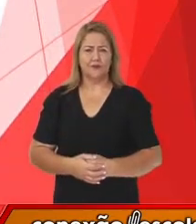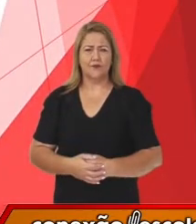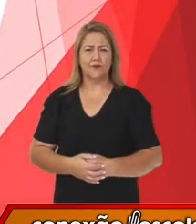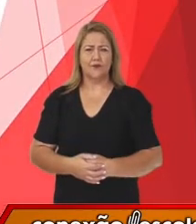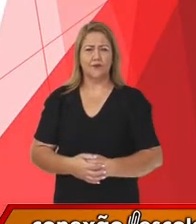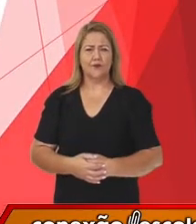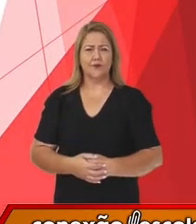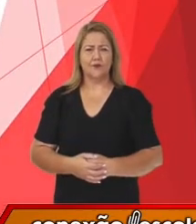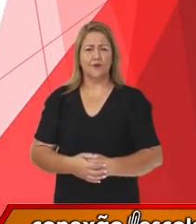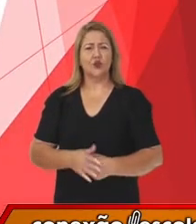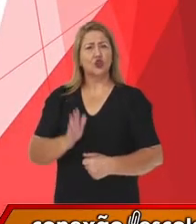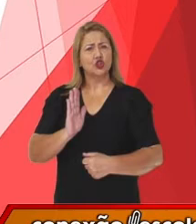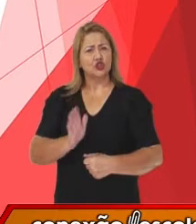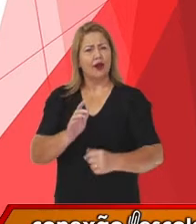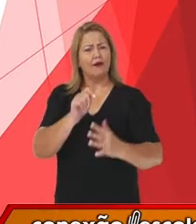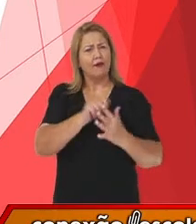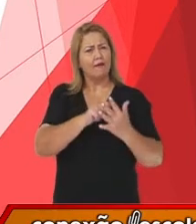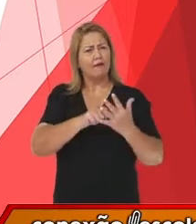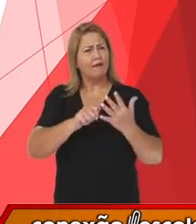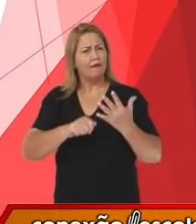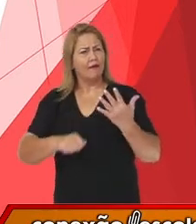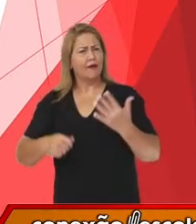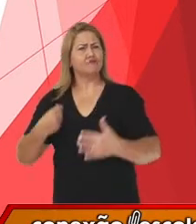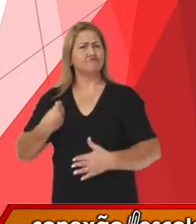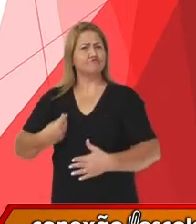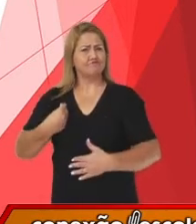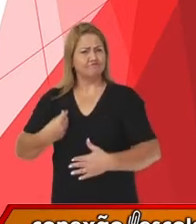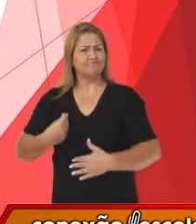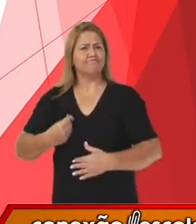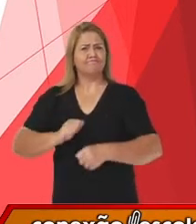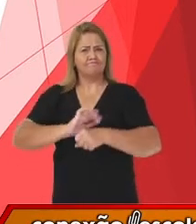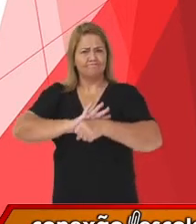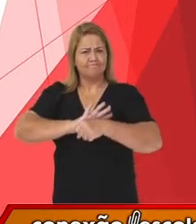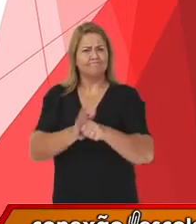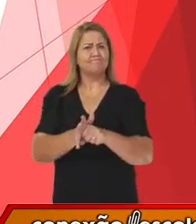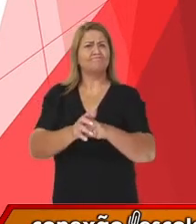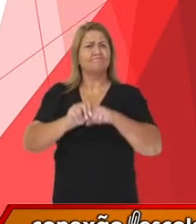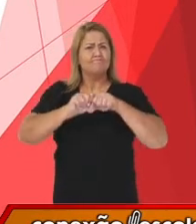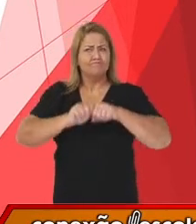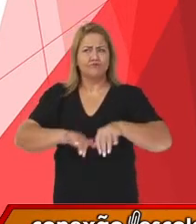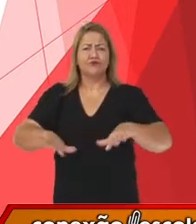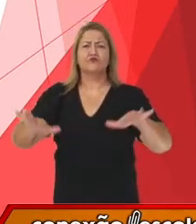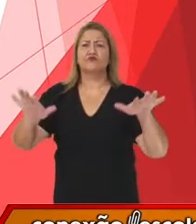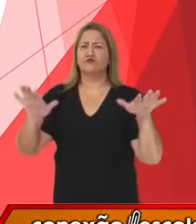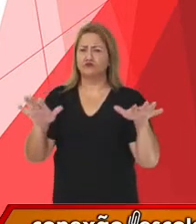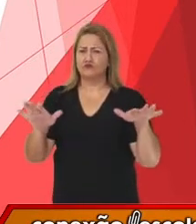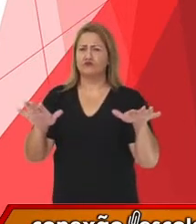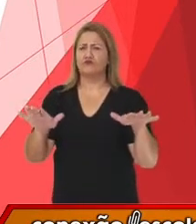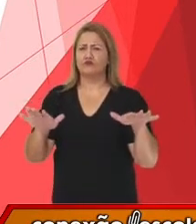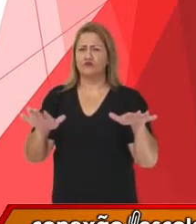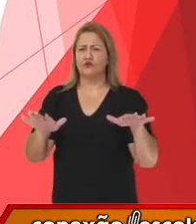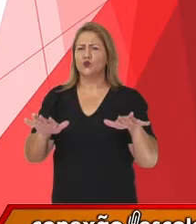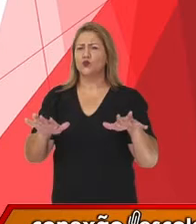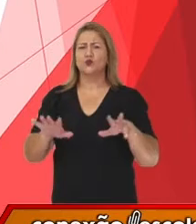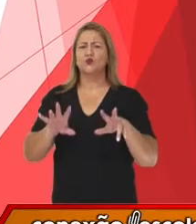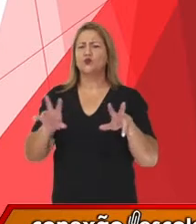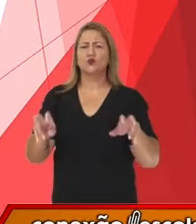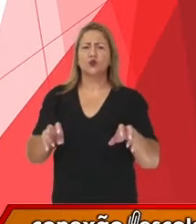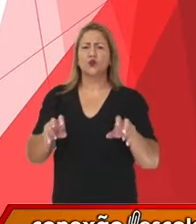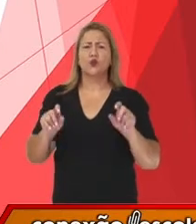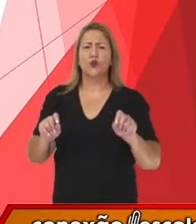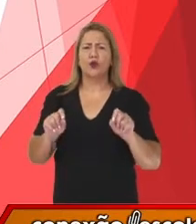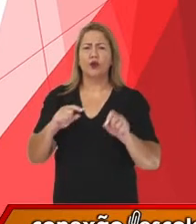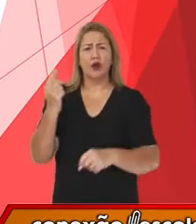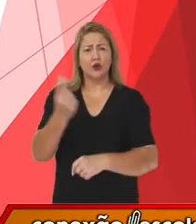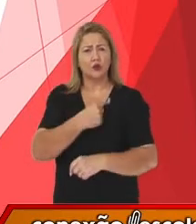Estamos já há alguns meses vivenciando a pandemia da Covid-19. Em relação a isso, nós já